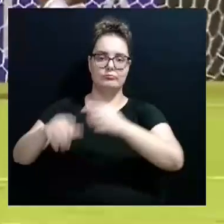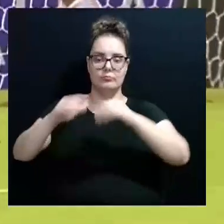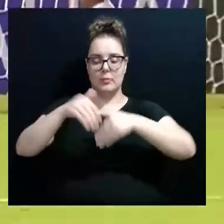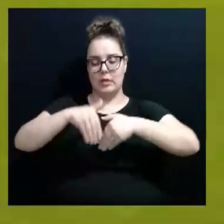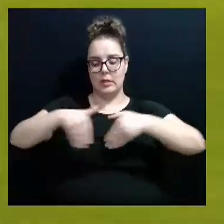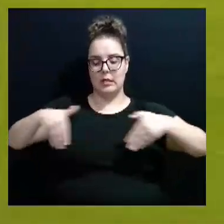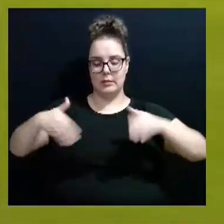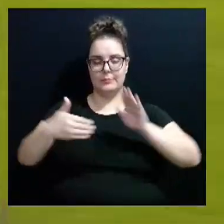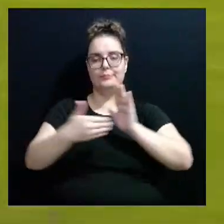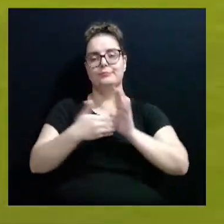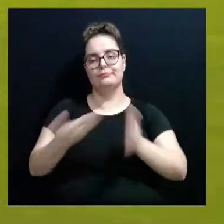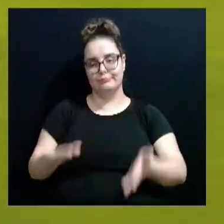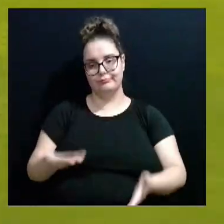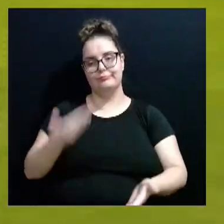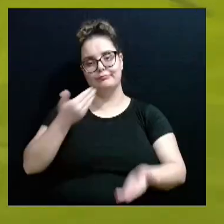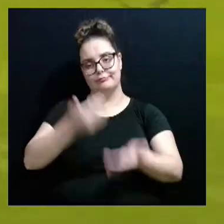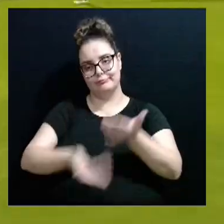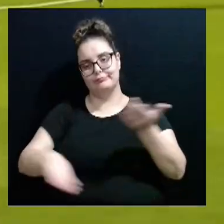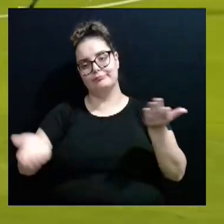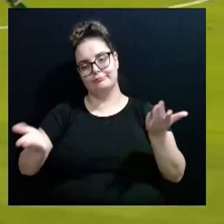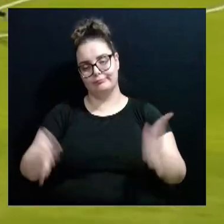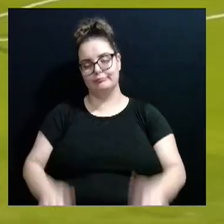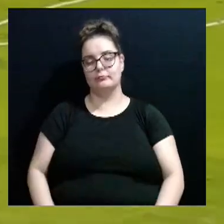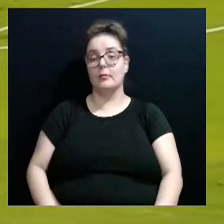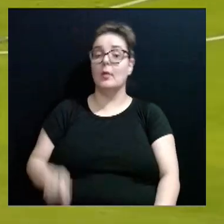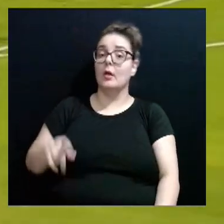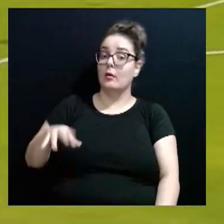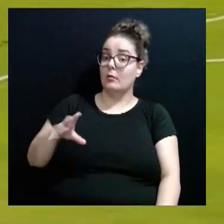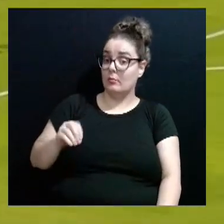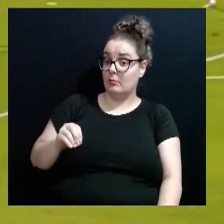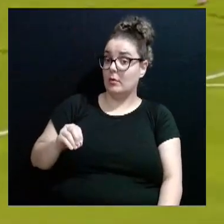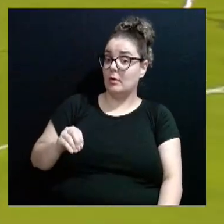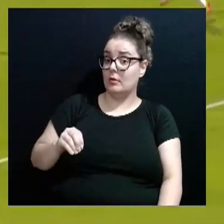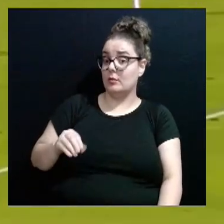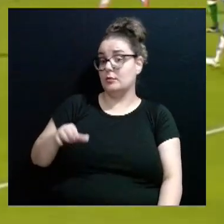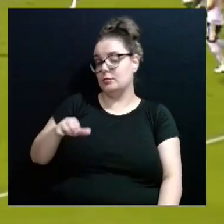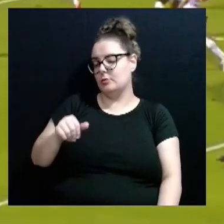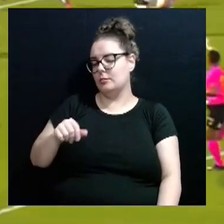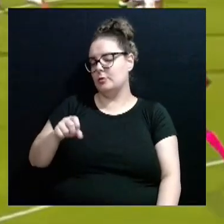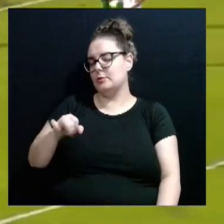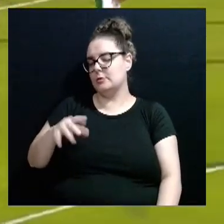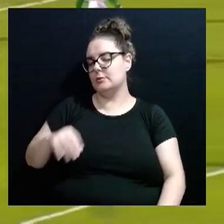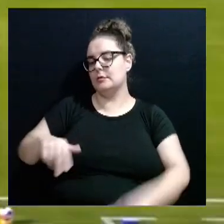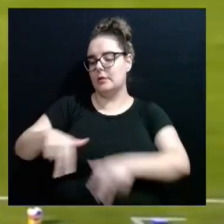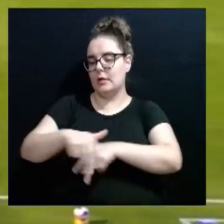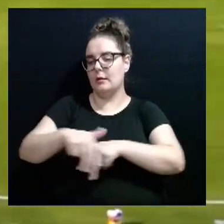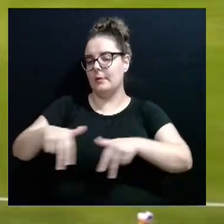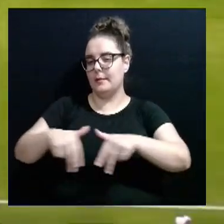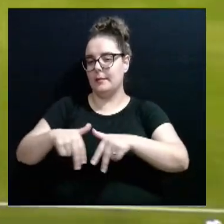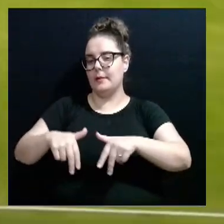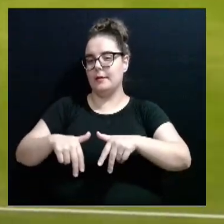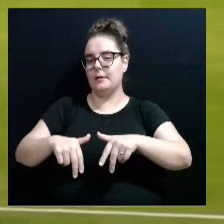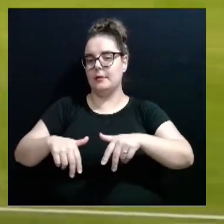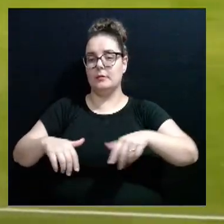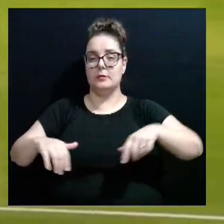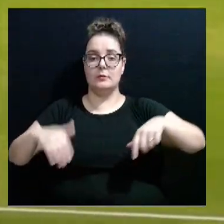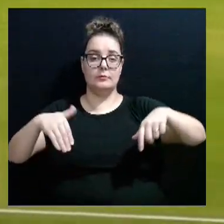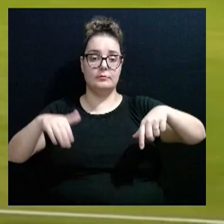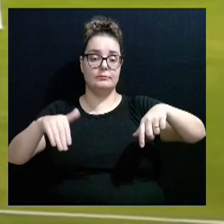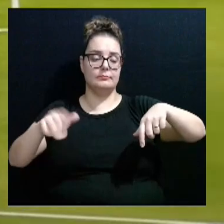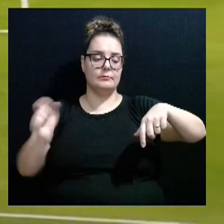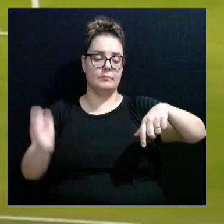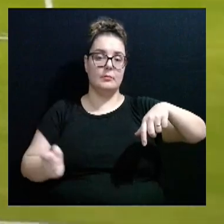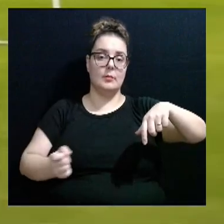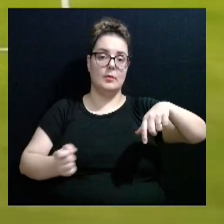chance! Paulo Baia chamou o Cicinho para dançar, deixou o lateral bugrino na saudade e por